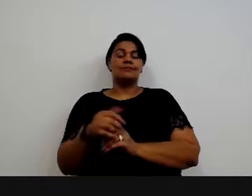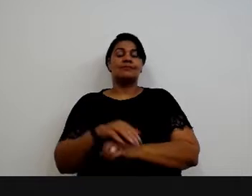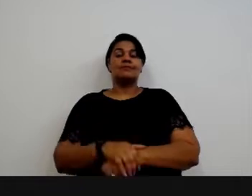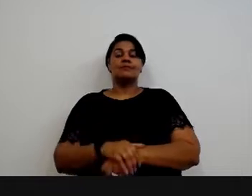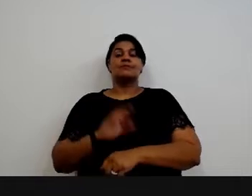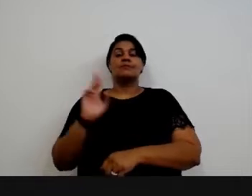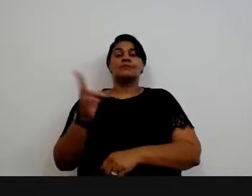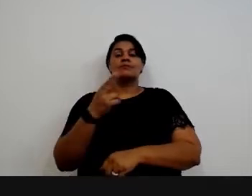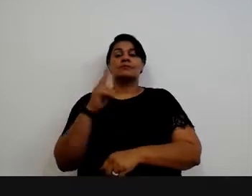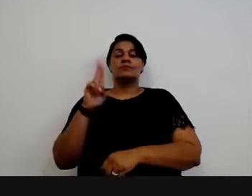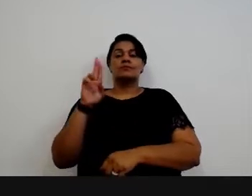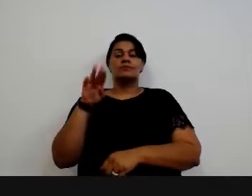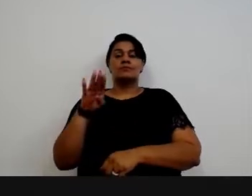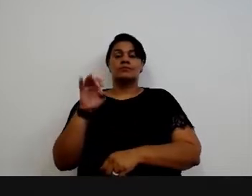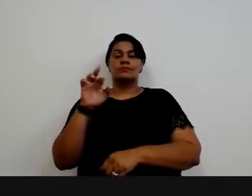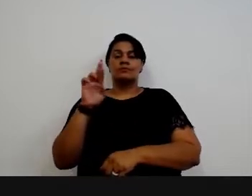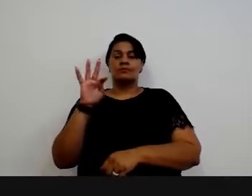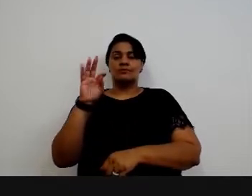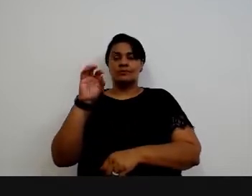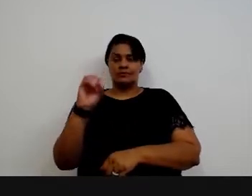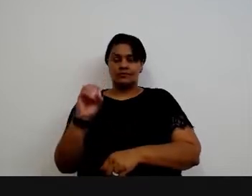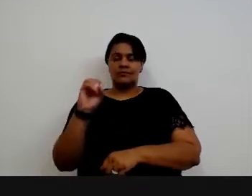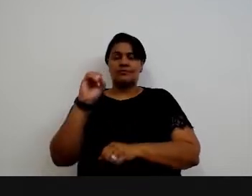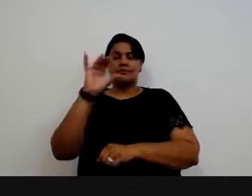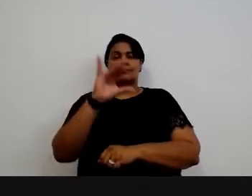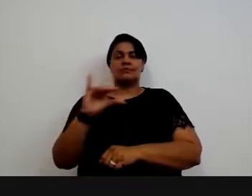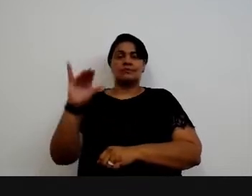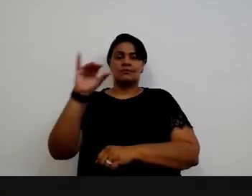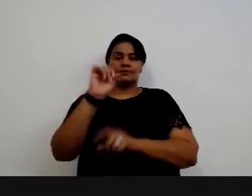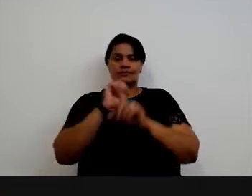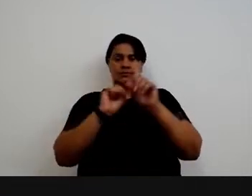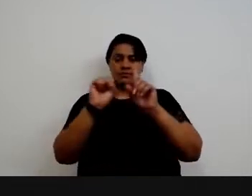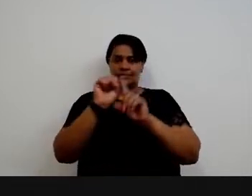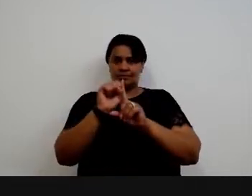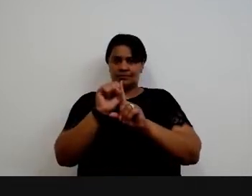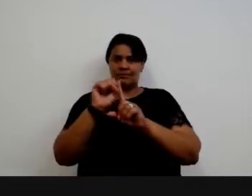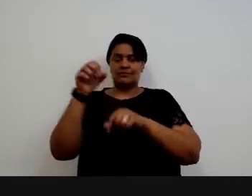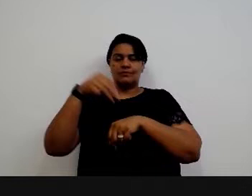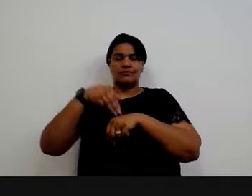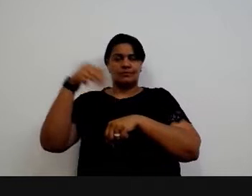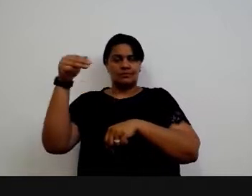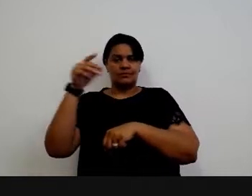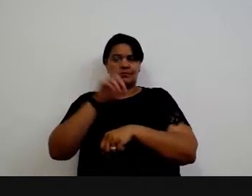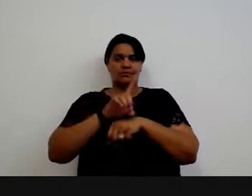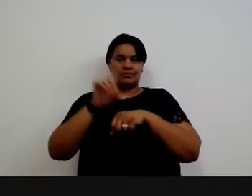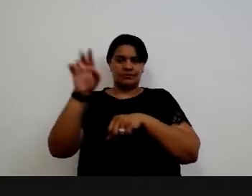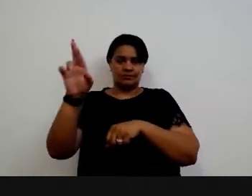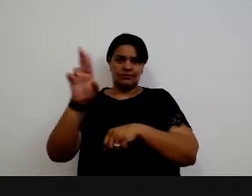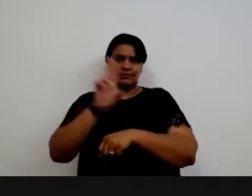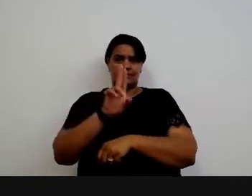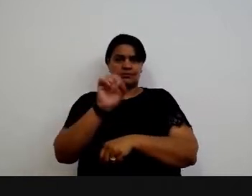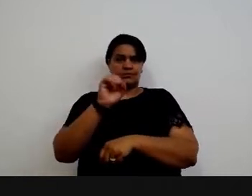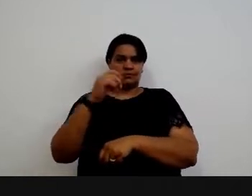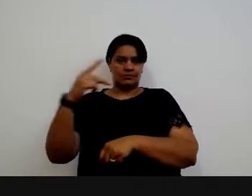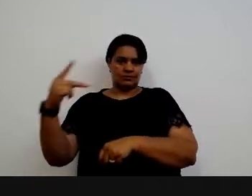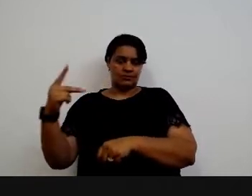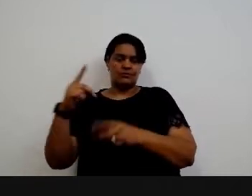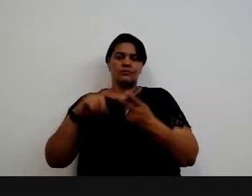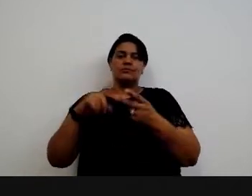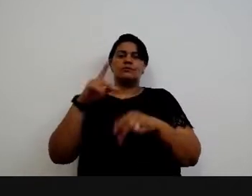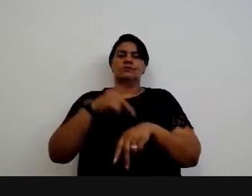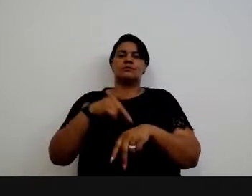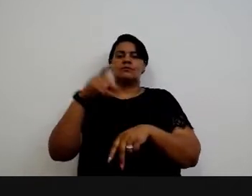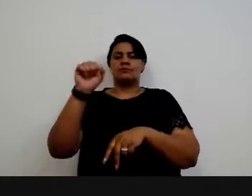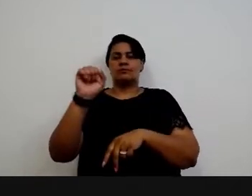Humberto Dantas é cientista social, mestre e doutor em ciência política pela USP, é pós-doutor em